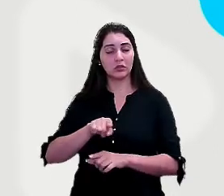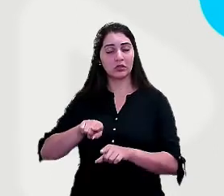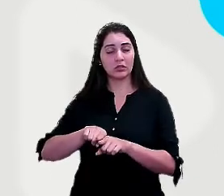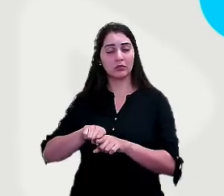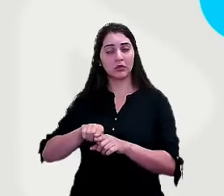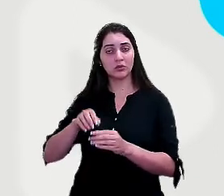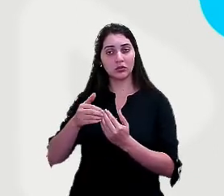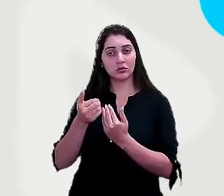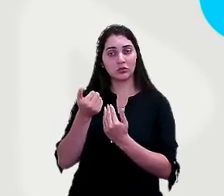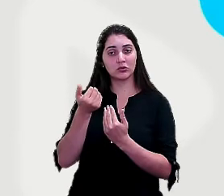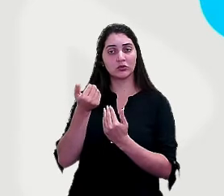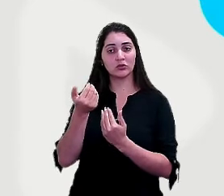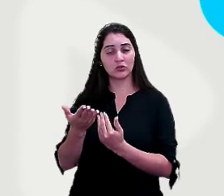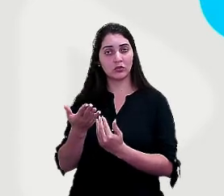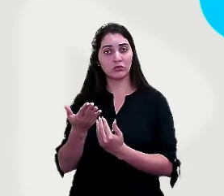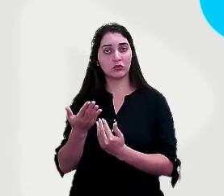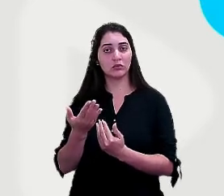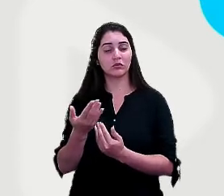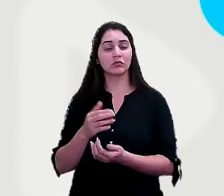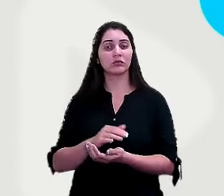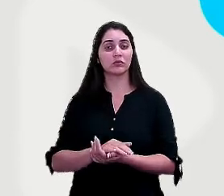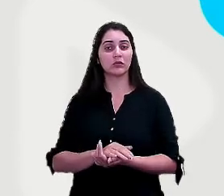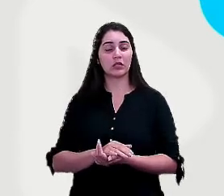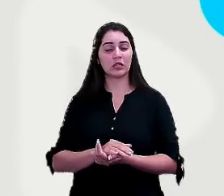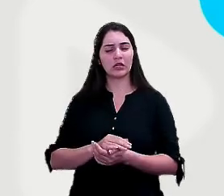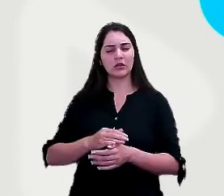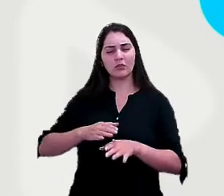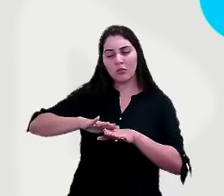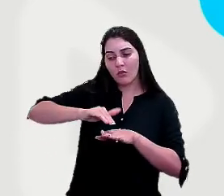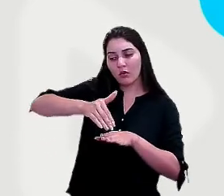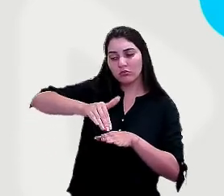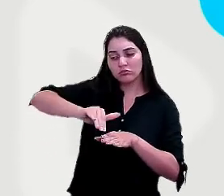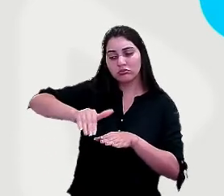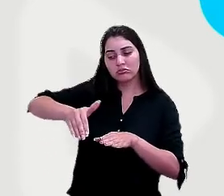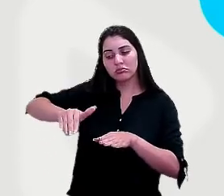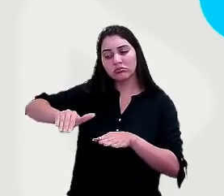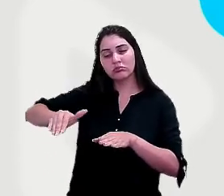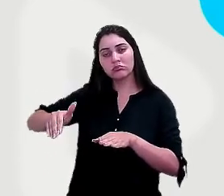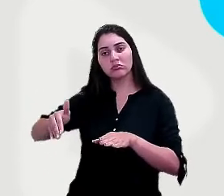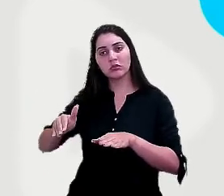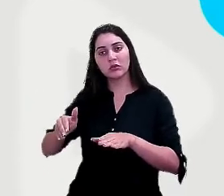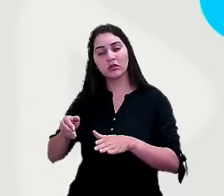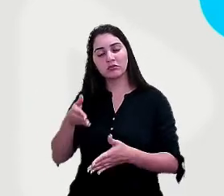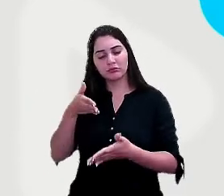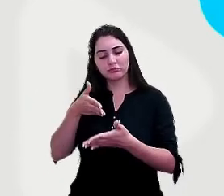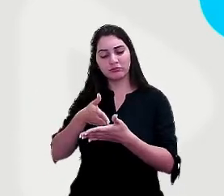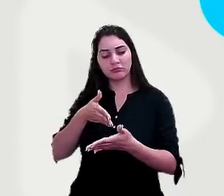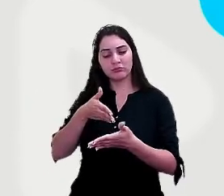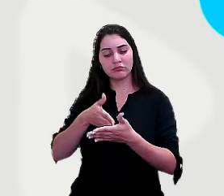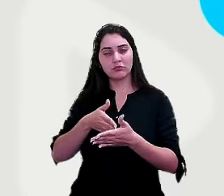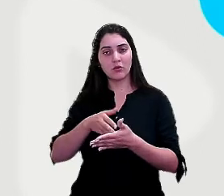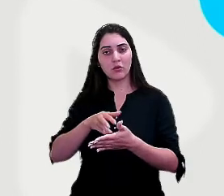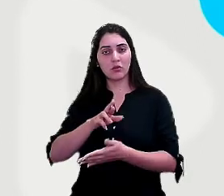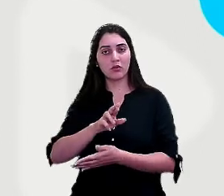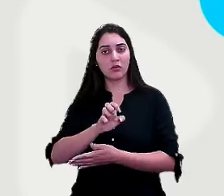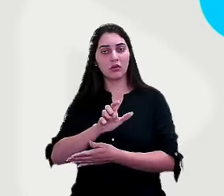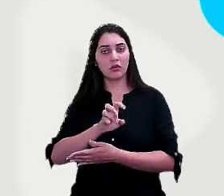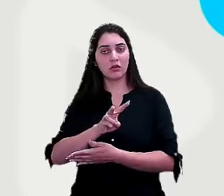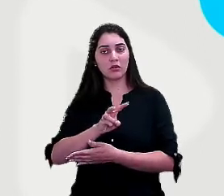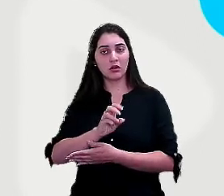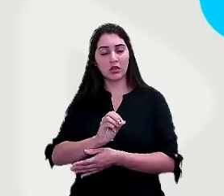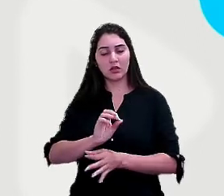externos, que são os exógenos ou modeladores de relevo, né, que vão agir intemperizando o relevo e dando